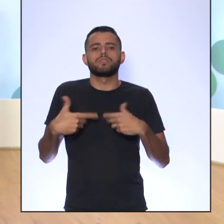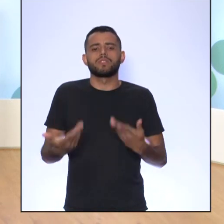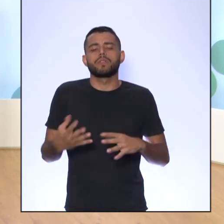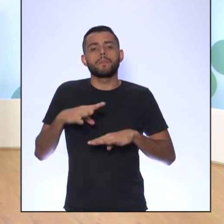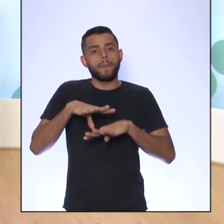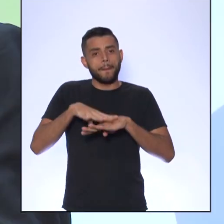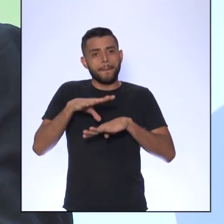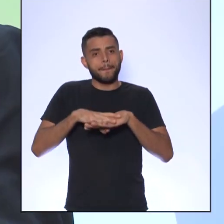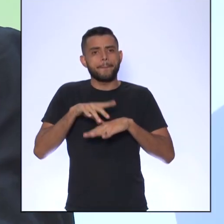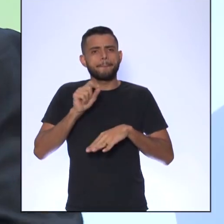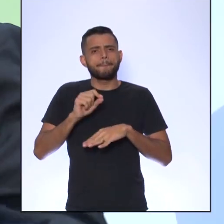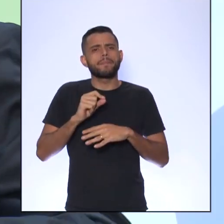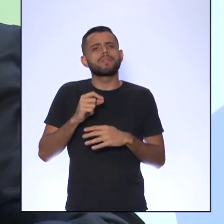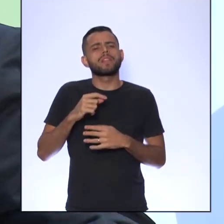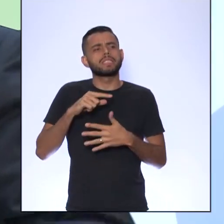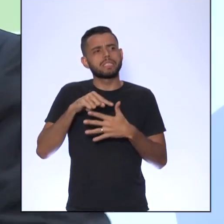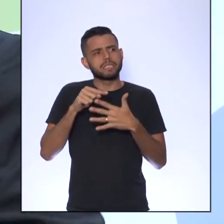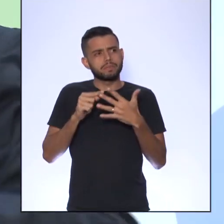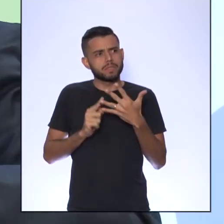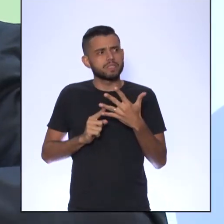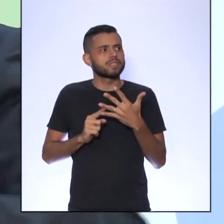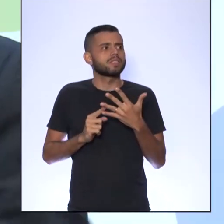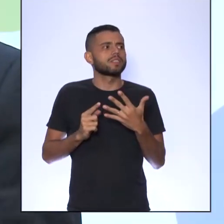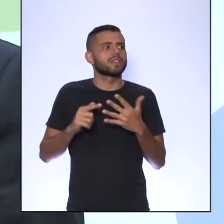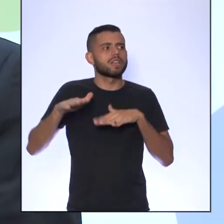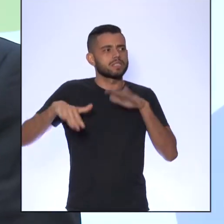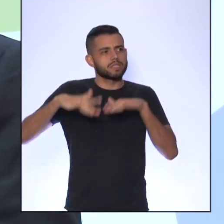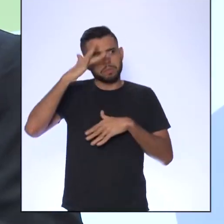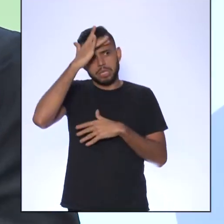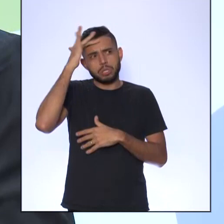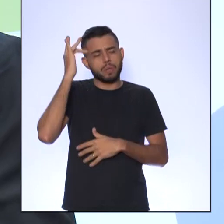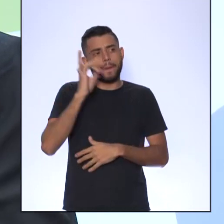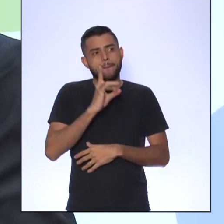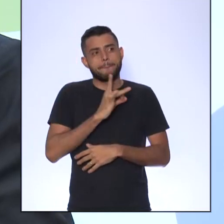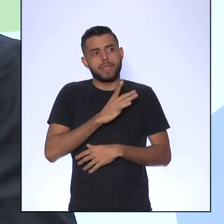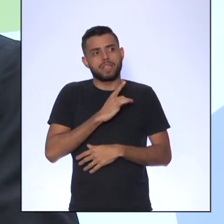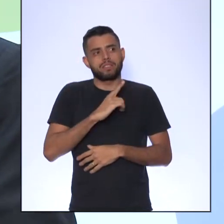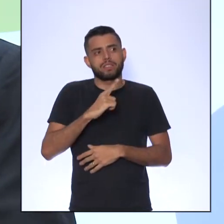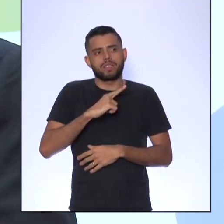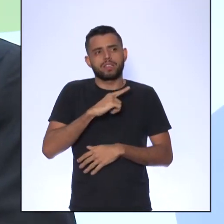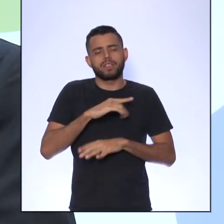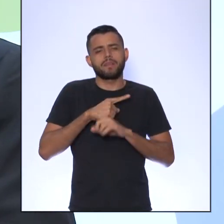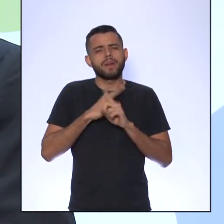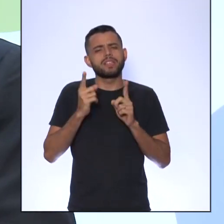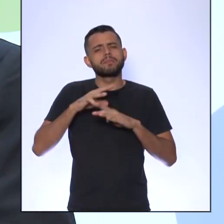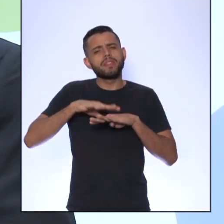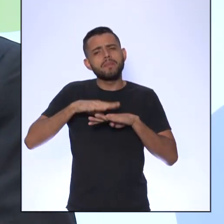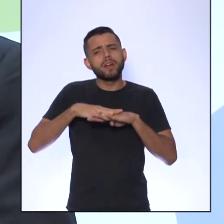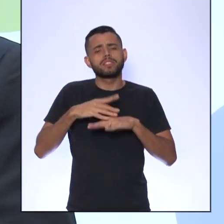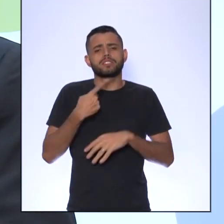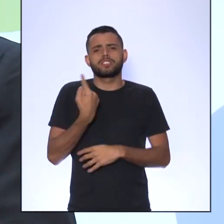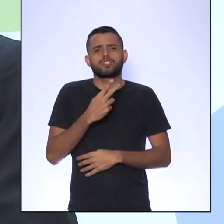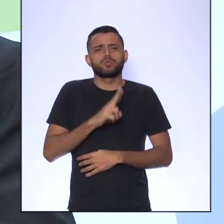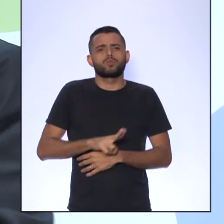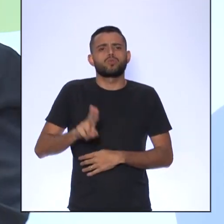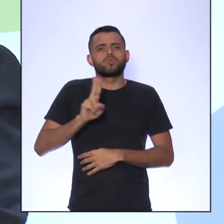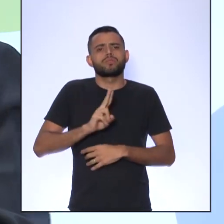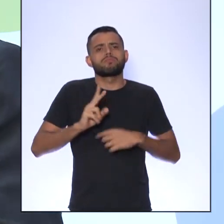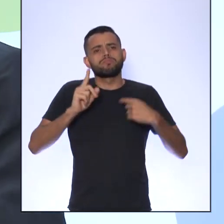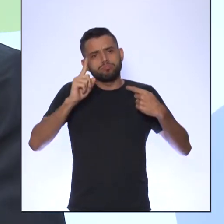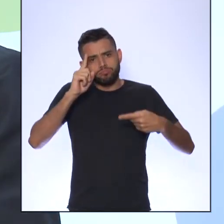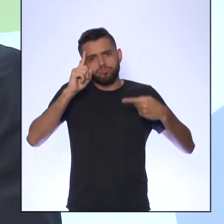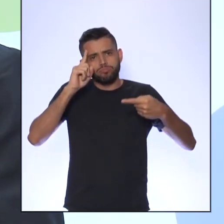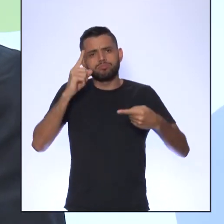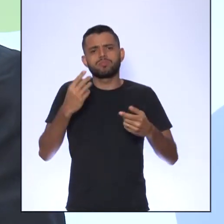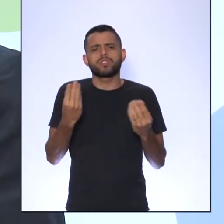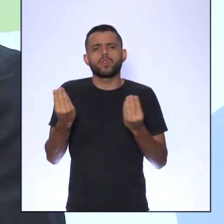é uma disciplina que muitos aí ficam com medo, mas no final das contas a matemática está no dia a dia, né? Como é que foi a primeira